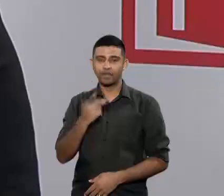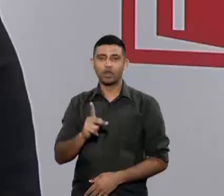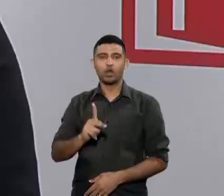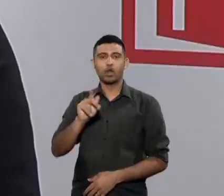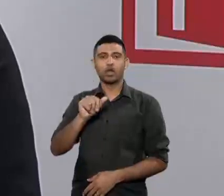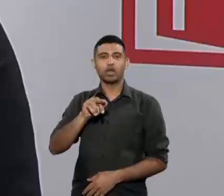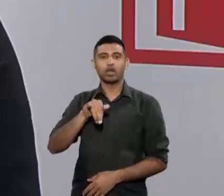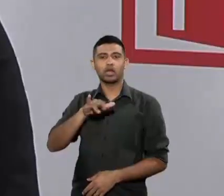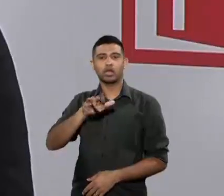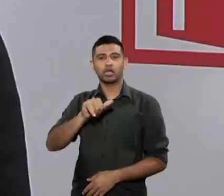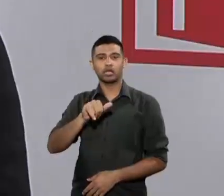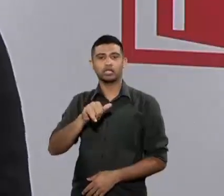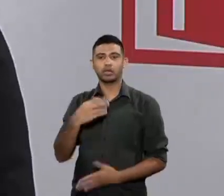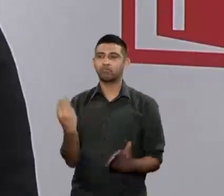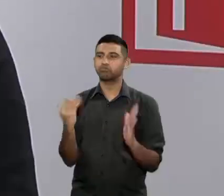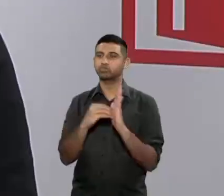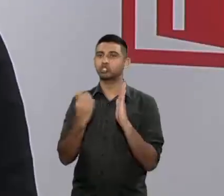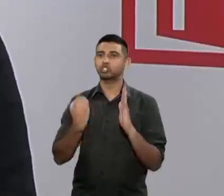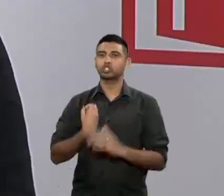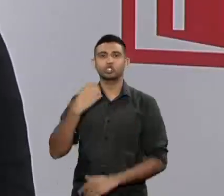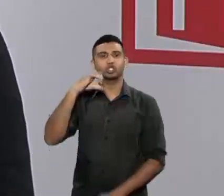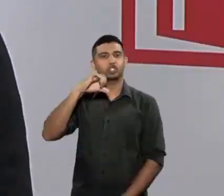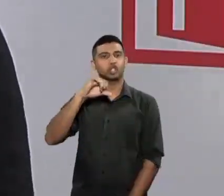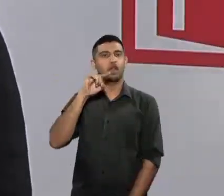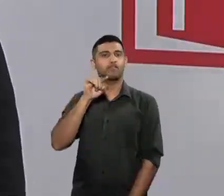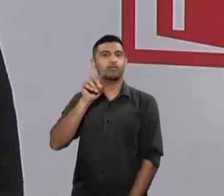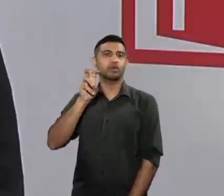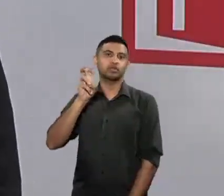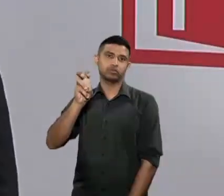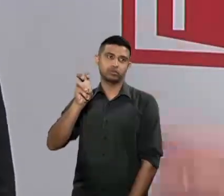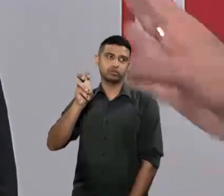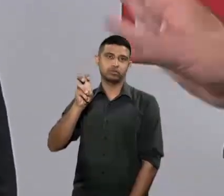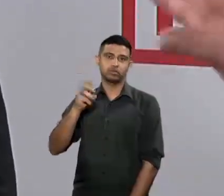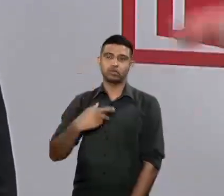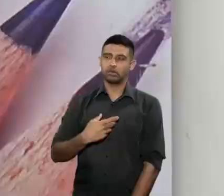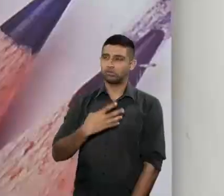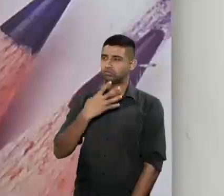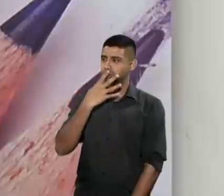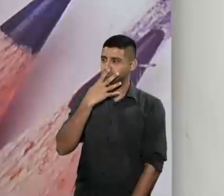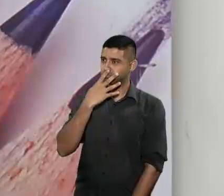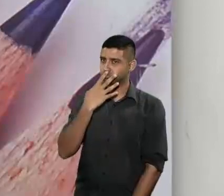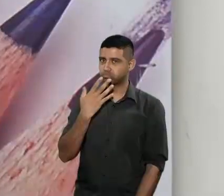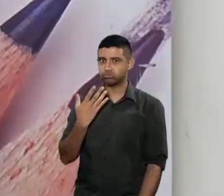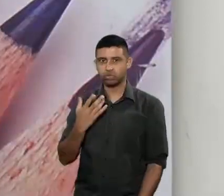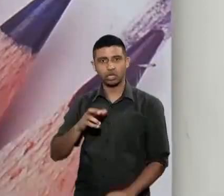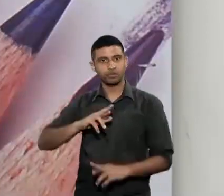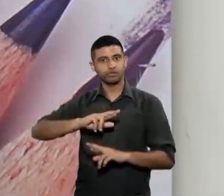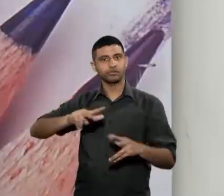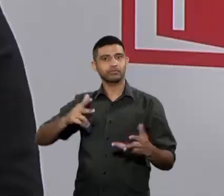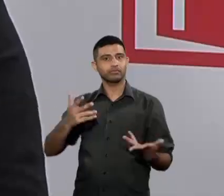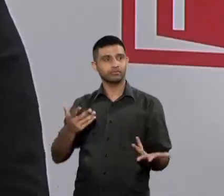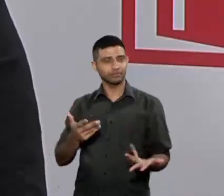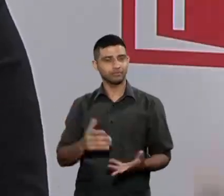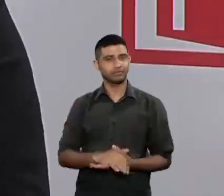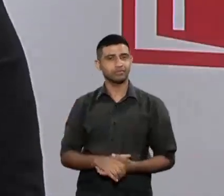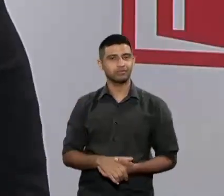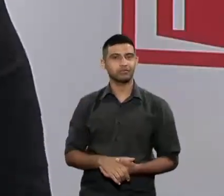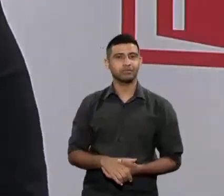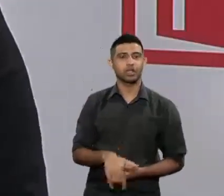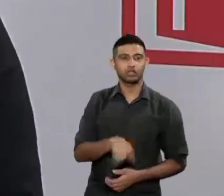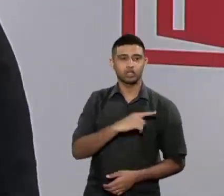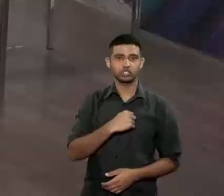Karina tirou 9,5, eu estou impressionada com a diferença. Ótimo esse teu exemplo. Entendeu? Ótimo. Então, assim... A gente está